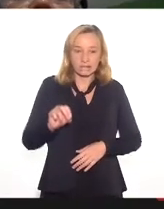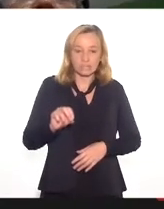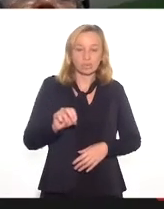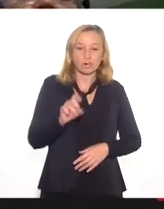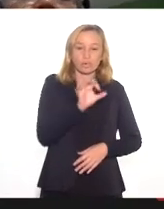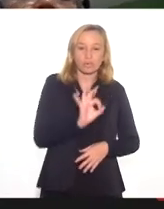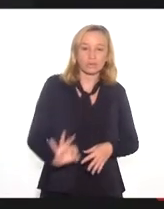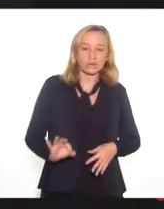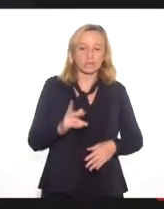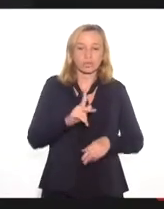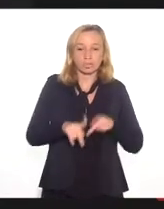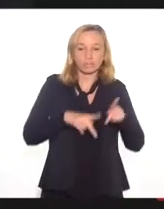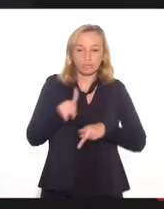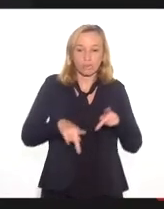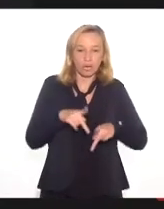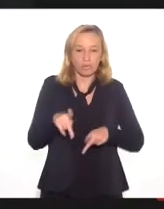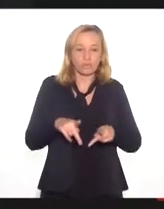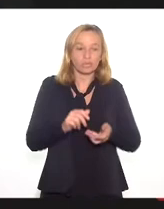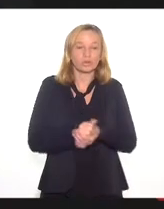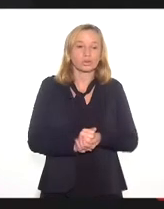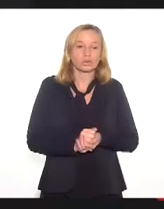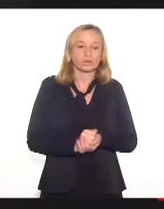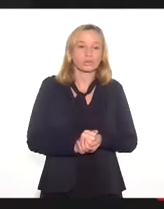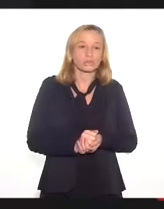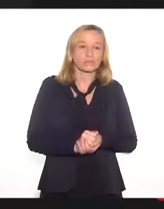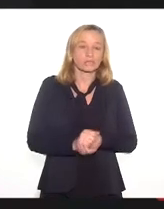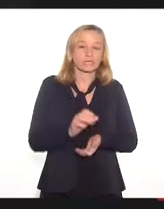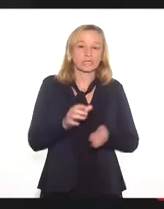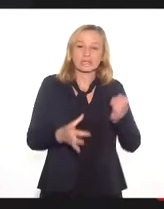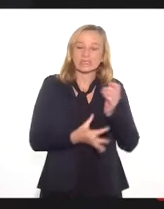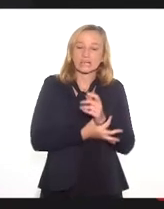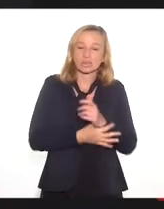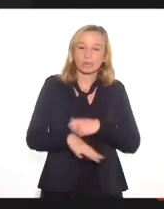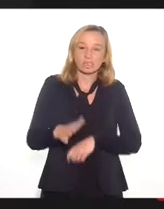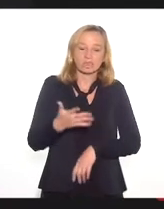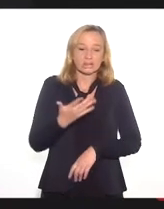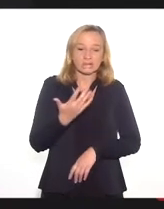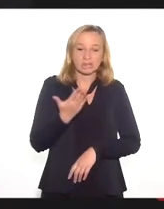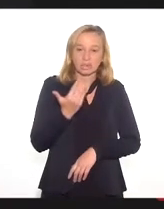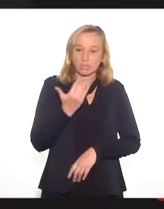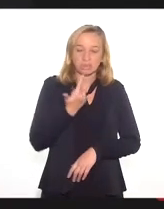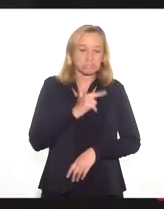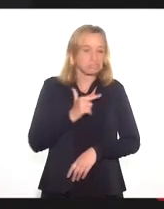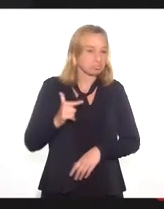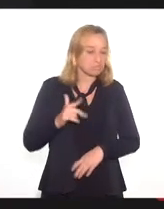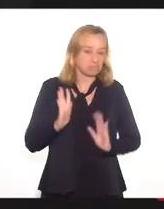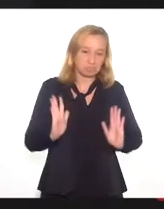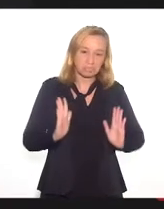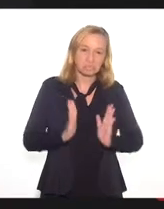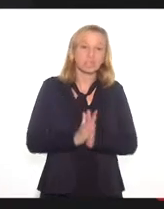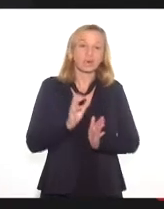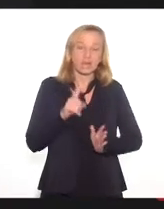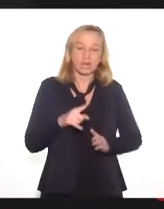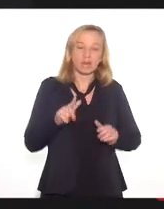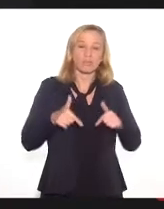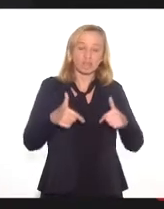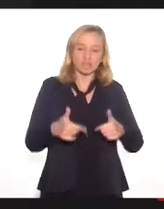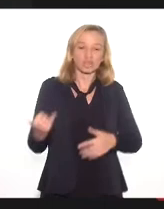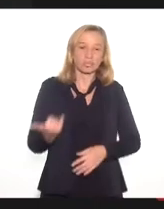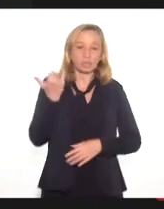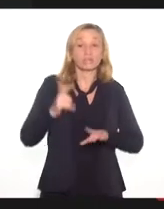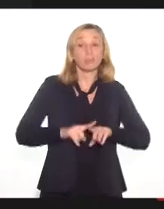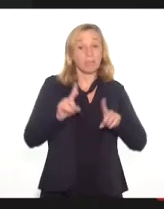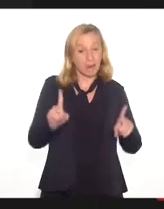da população com status de insegurança alimentar. Sem dúvida nenhuma, essa é uma ação importante.